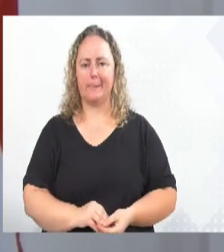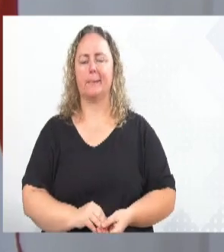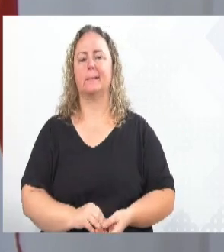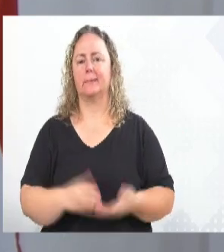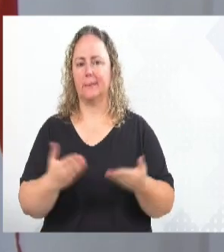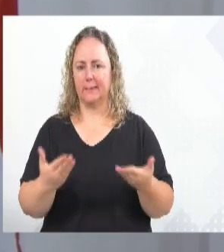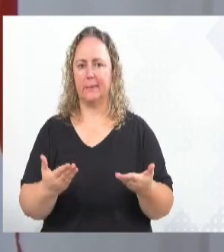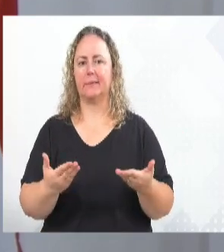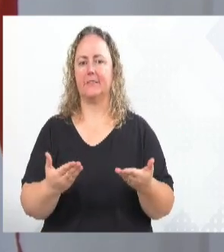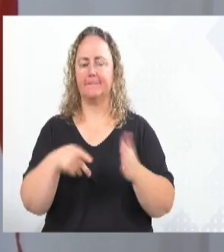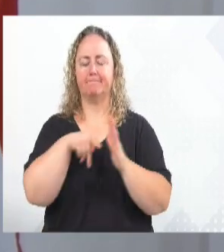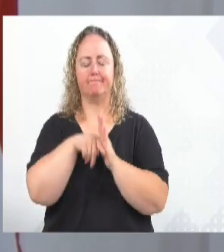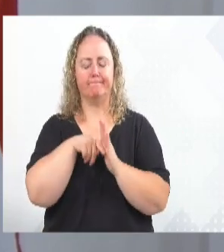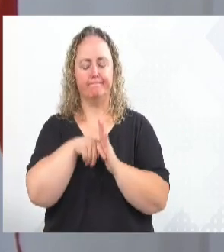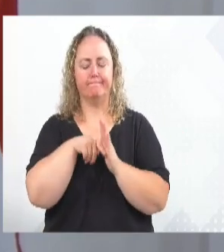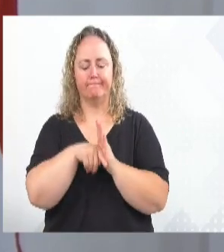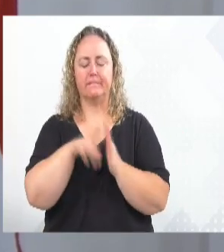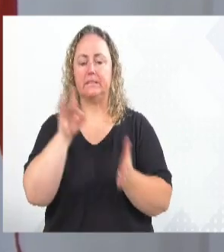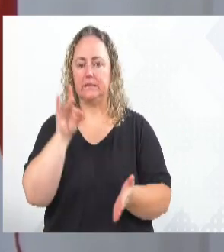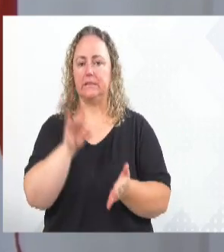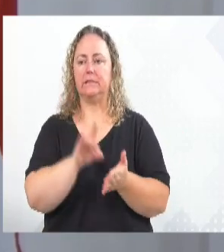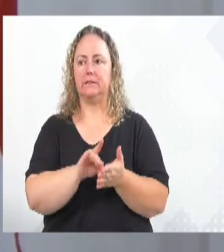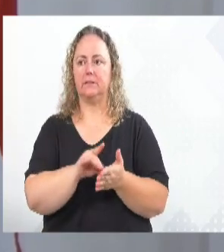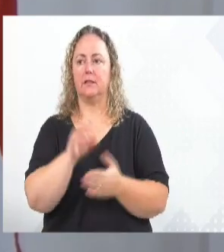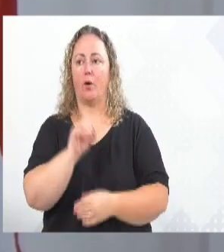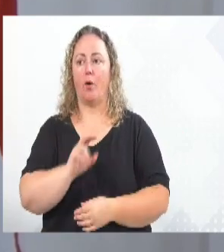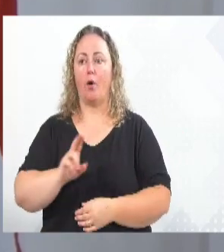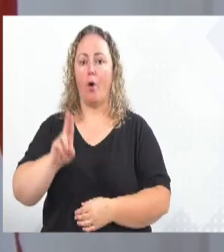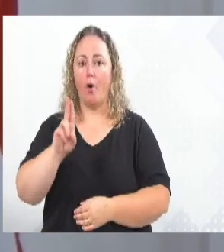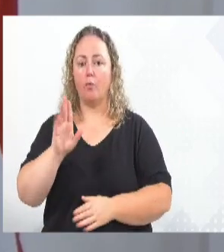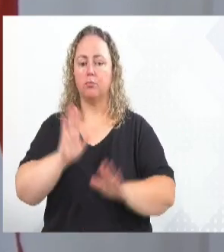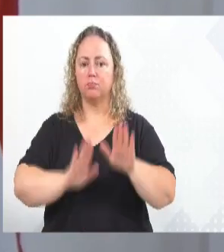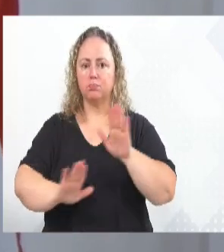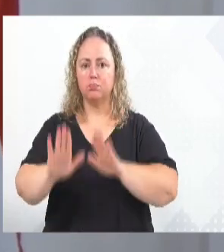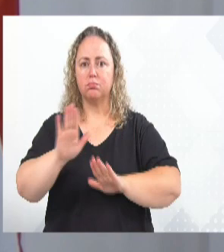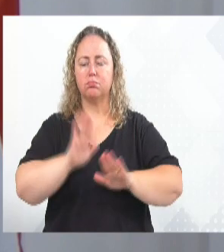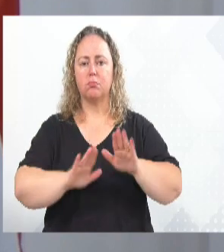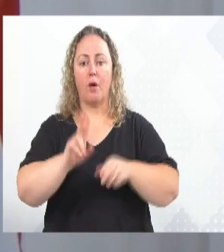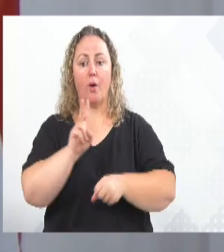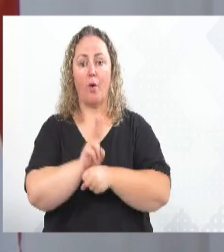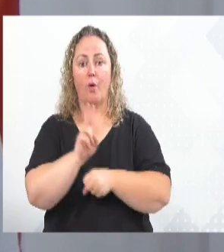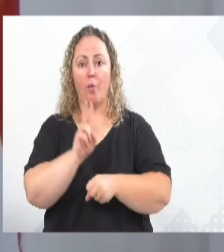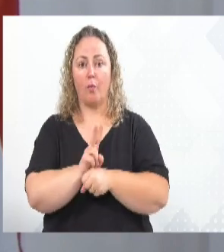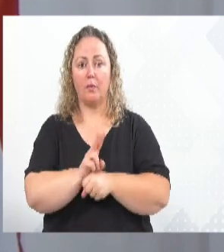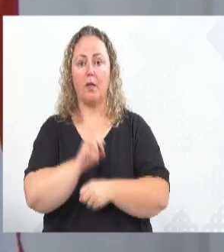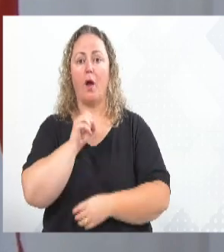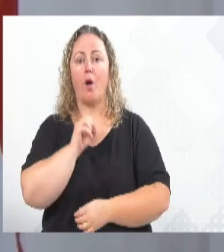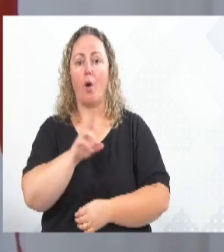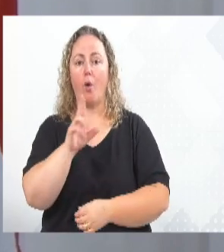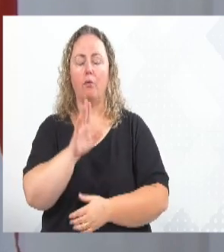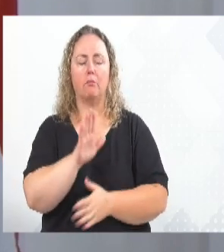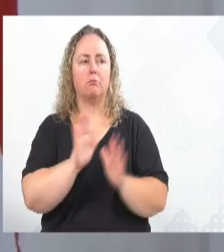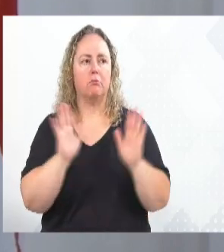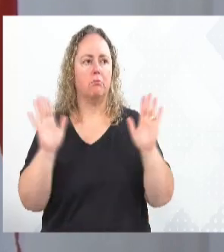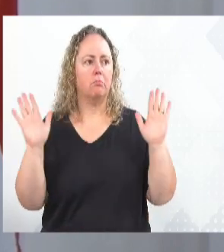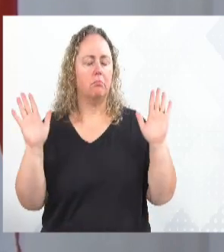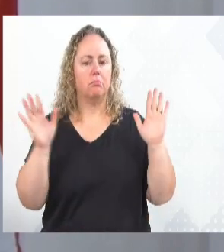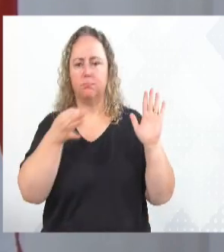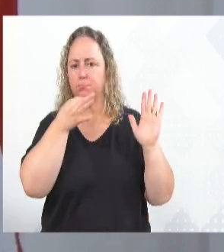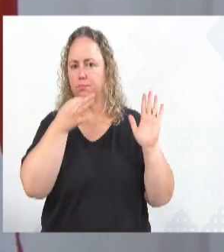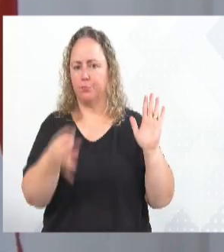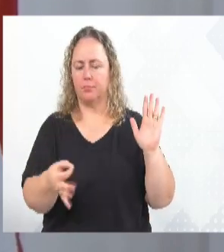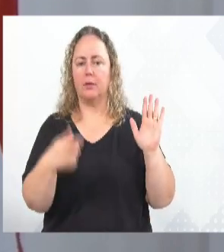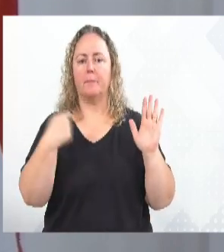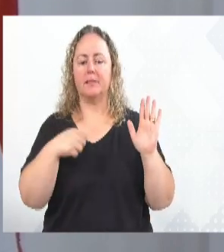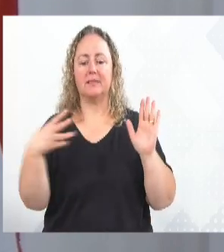Então, isso nós vamos, ou nós tomamos uma providência e seja isso matéria